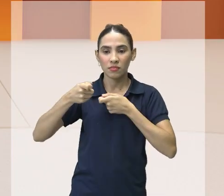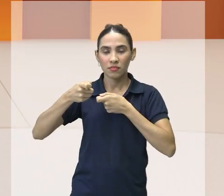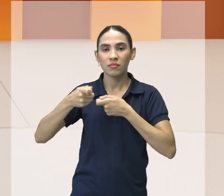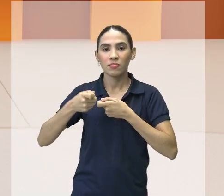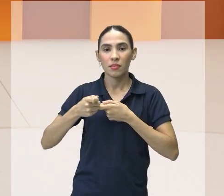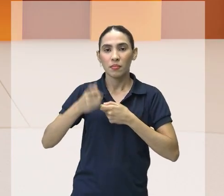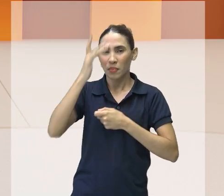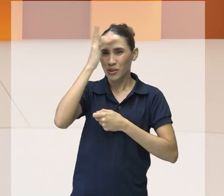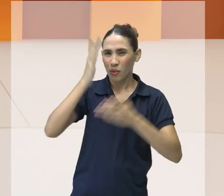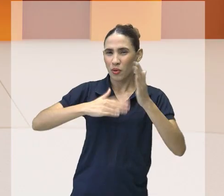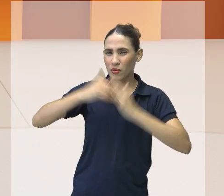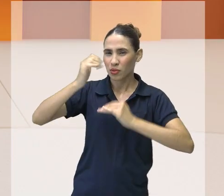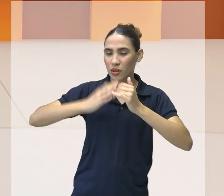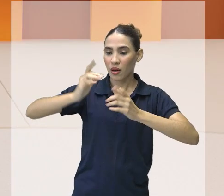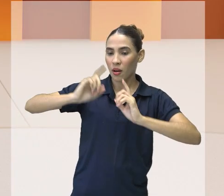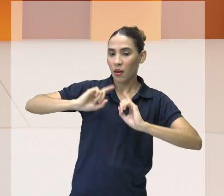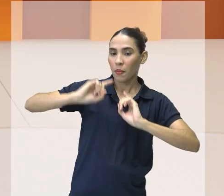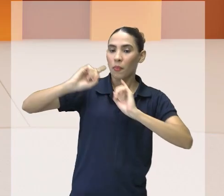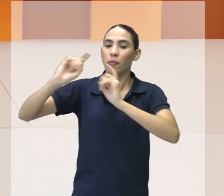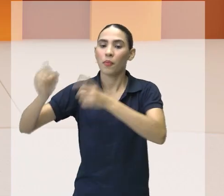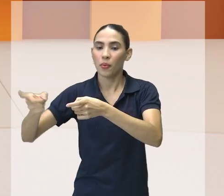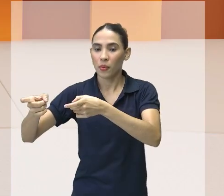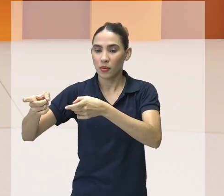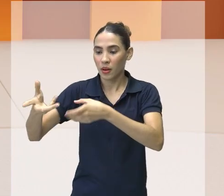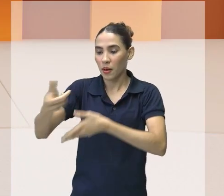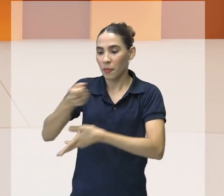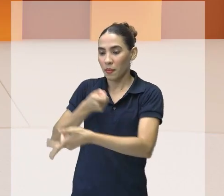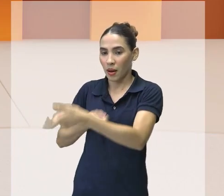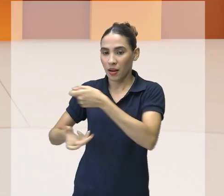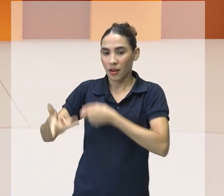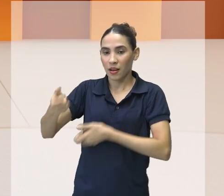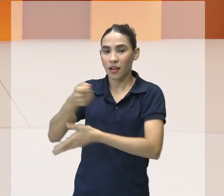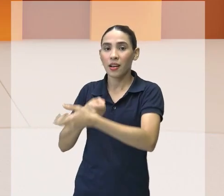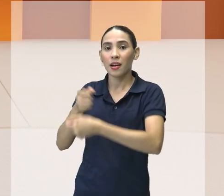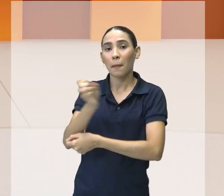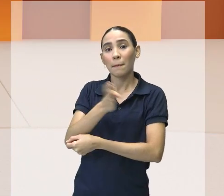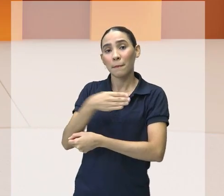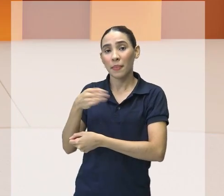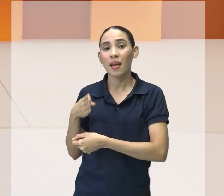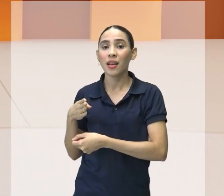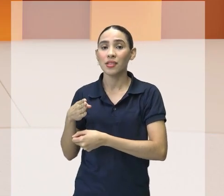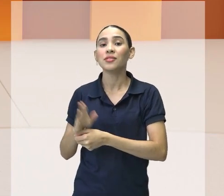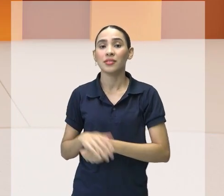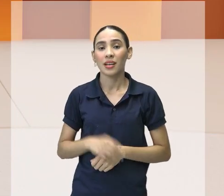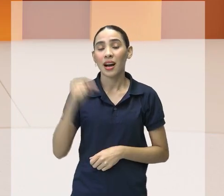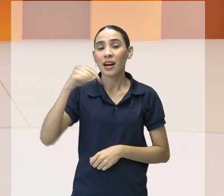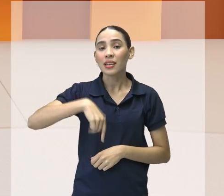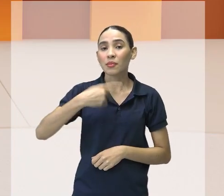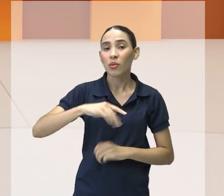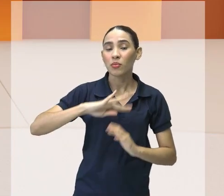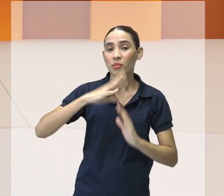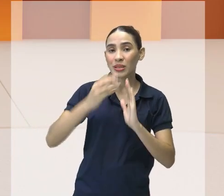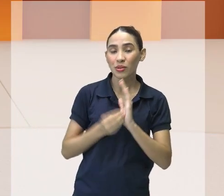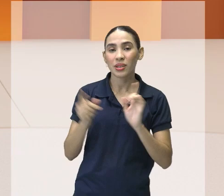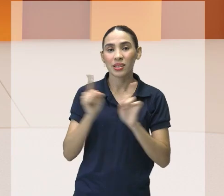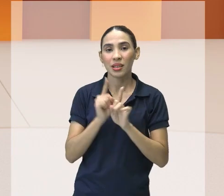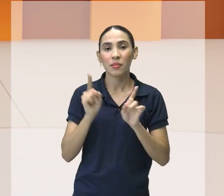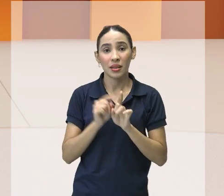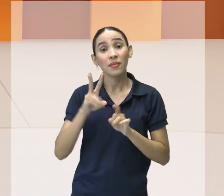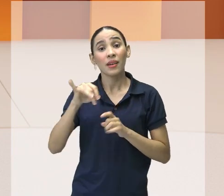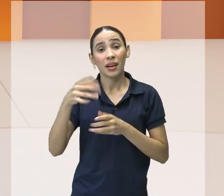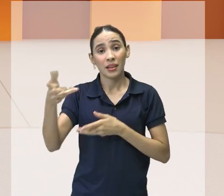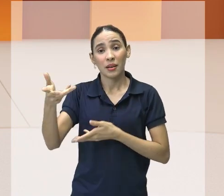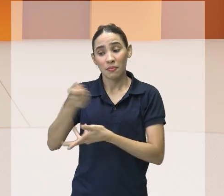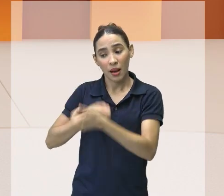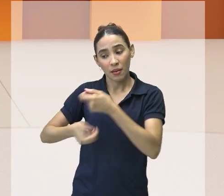pescador, eu acredito, está jogando sua rede para pegar o quê? Peixes, né? Aqui na região amazônica, ele vai